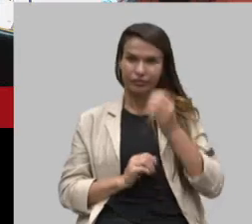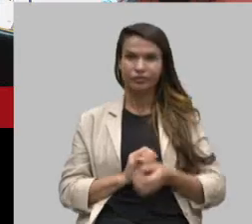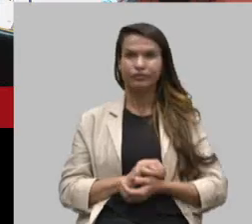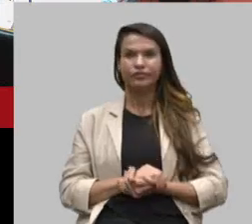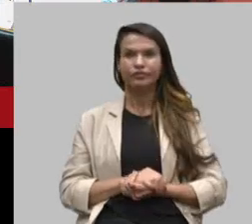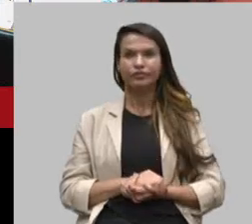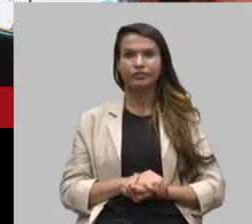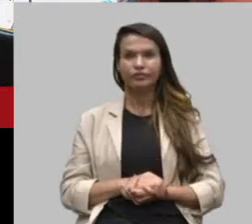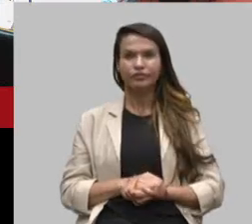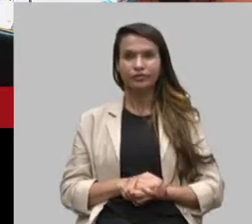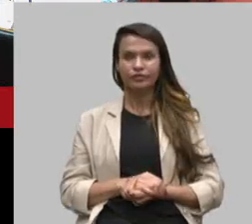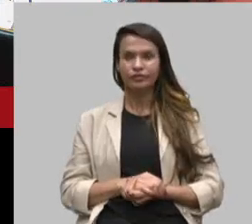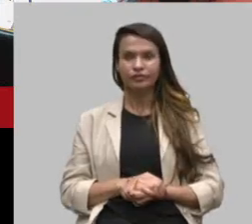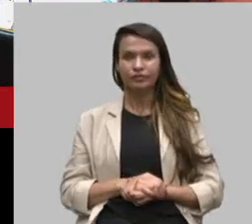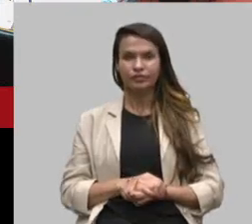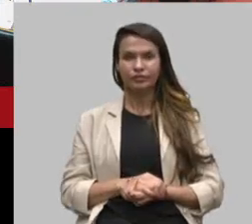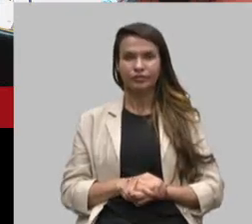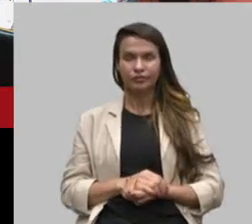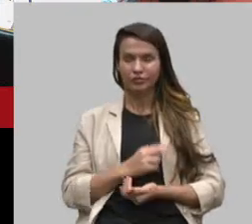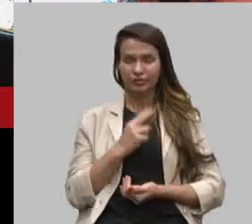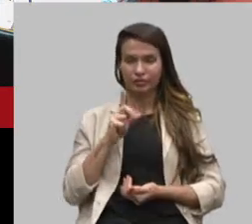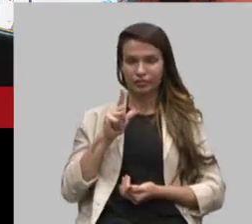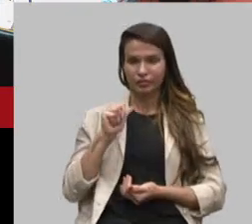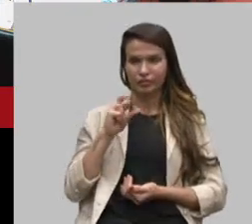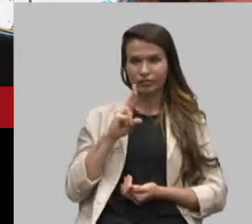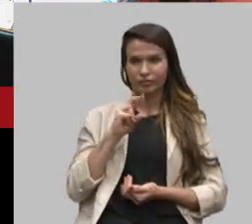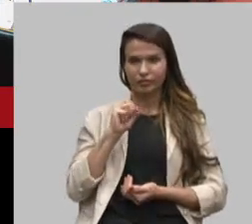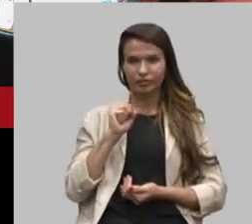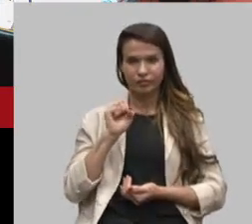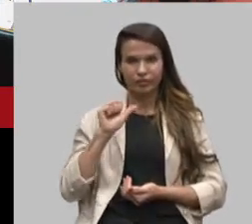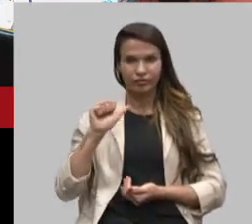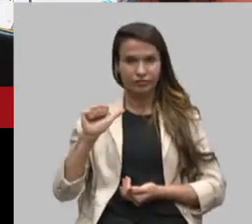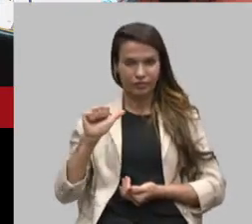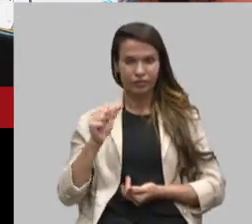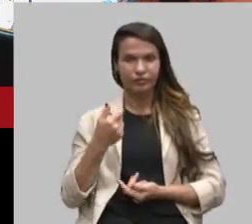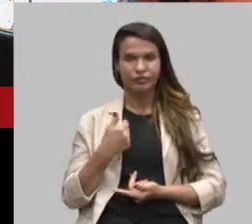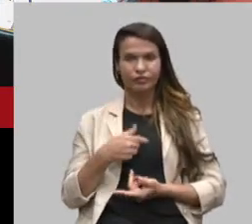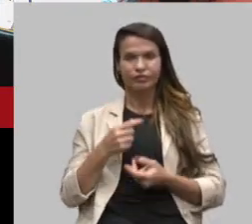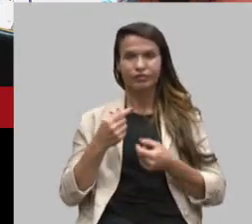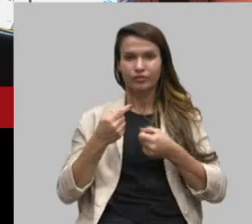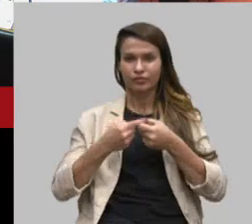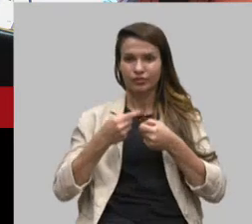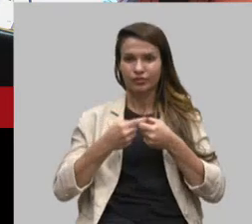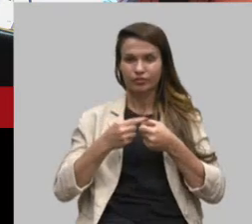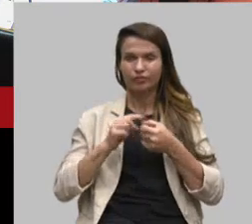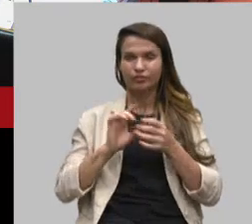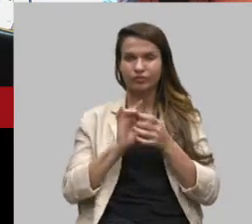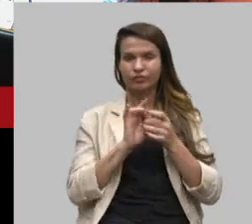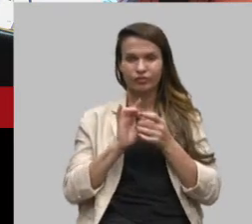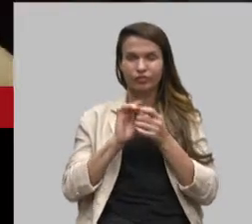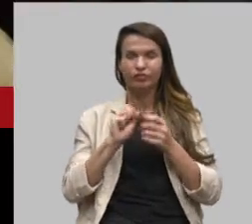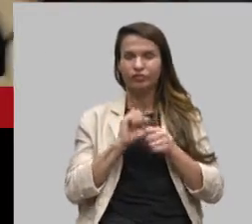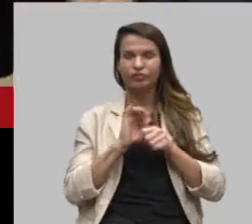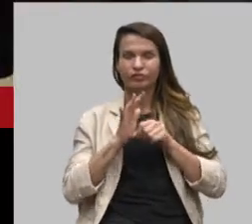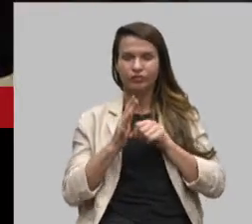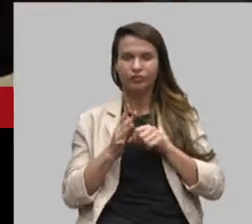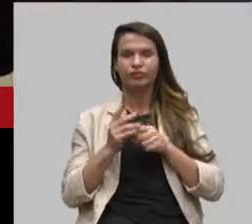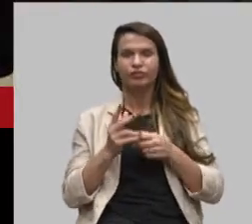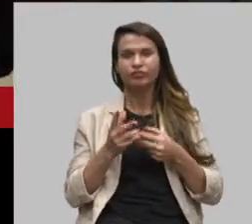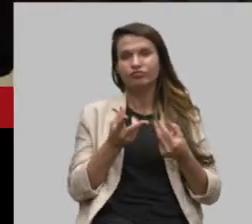isso meu nome é lariss Oliveira eu sou da União Norte Montes Claros e eu fui contemplada pela